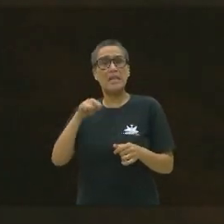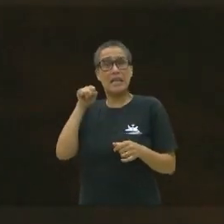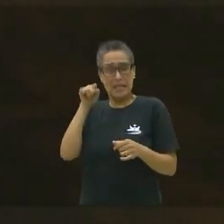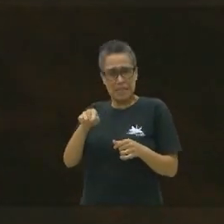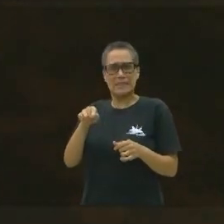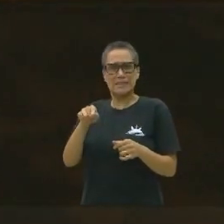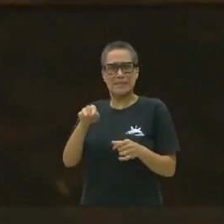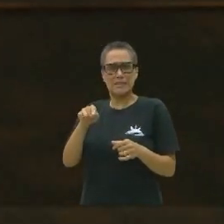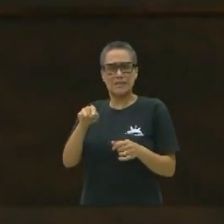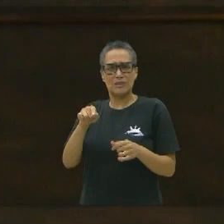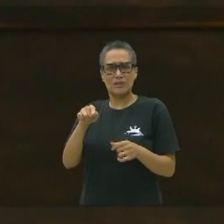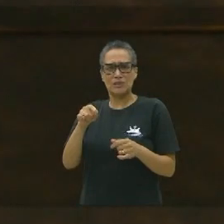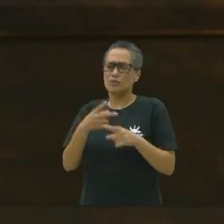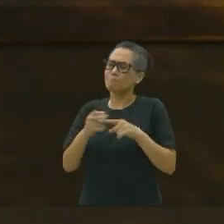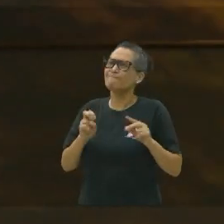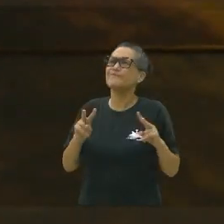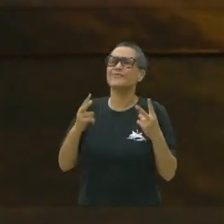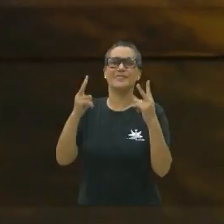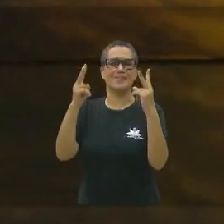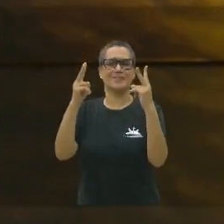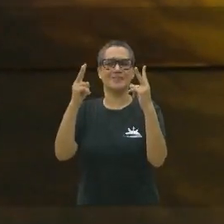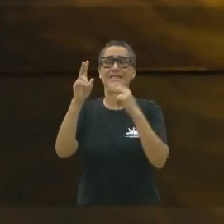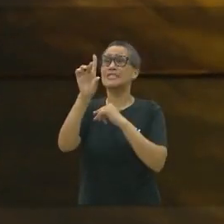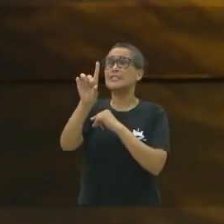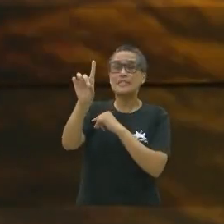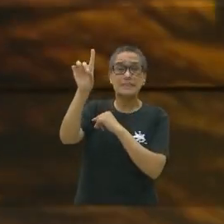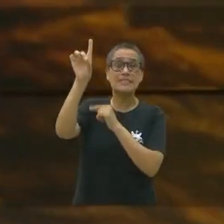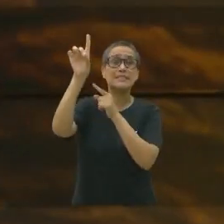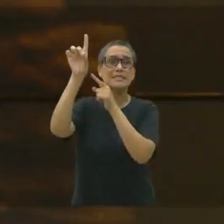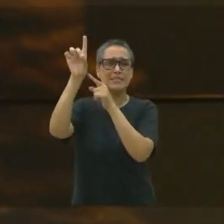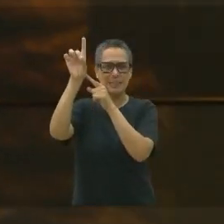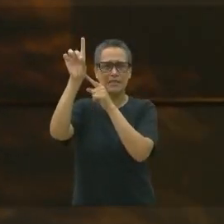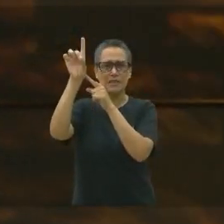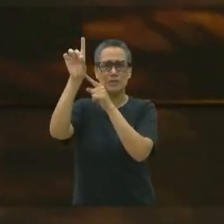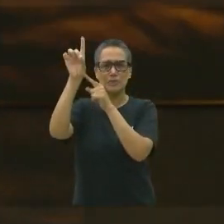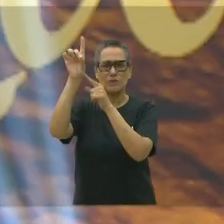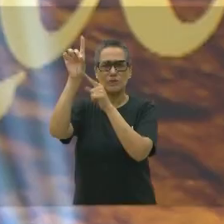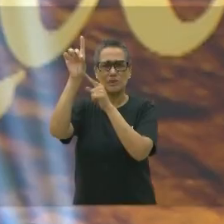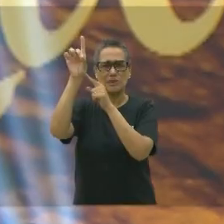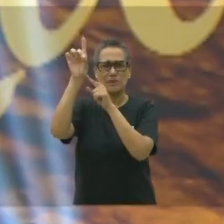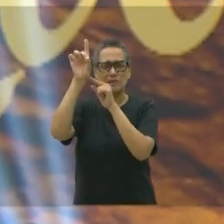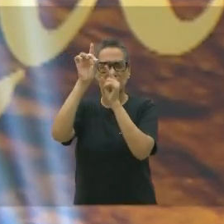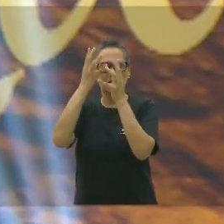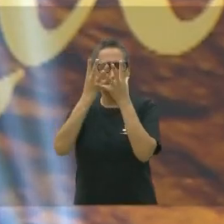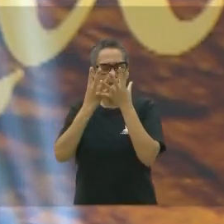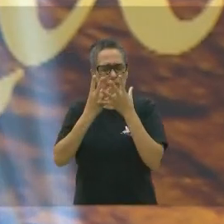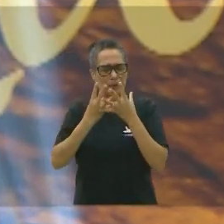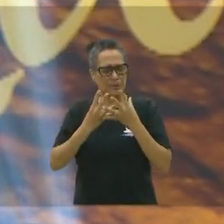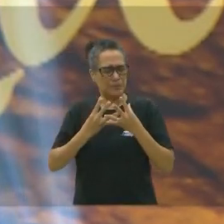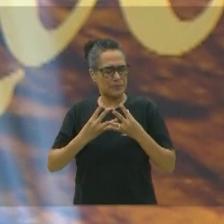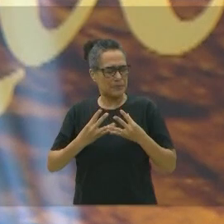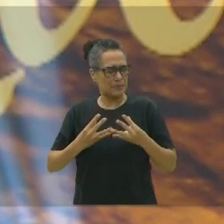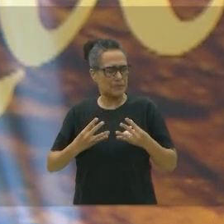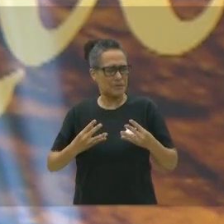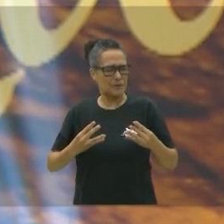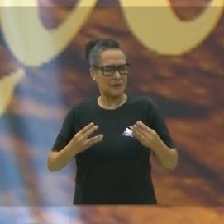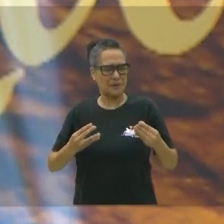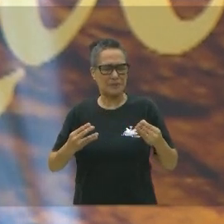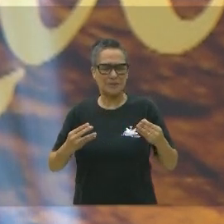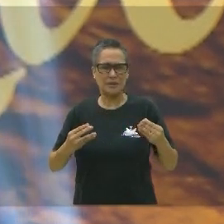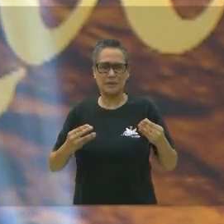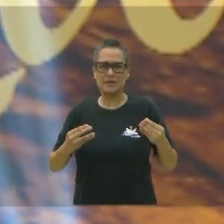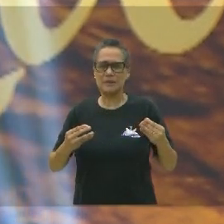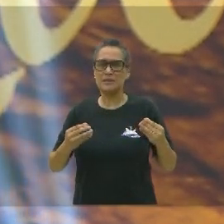Um Deus que se esgotou, que não tinha mais sangue para